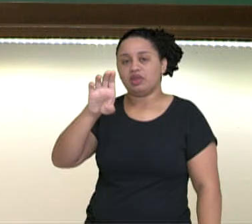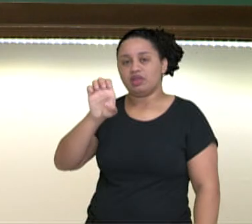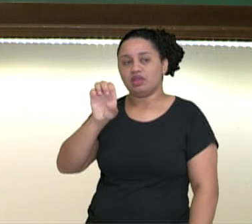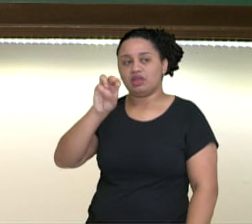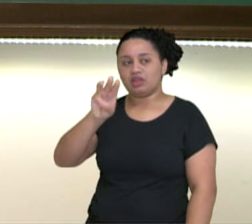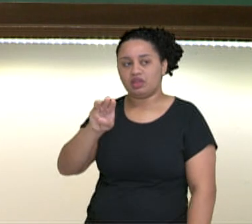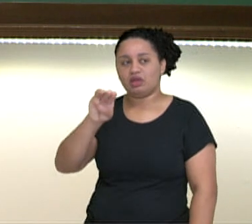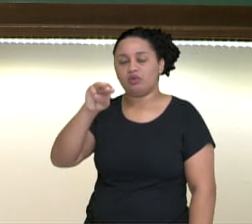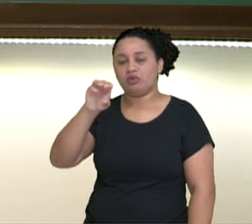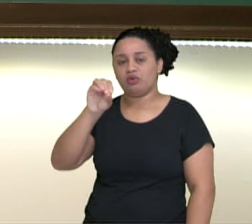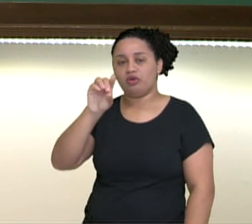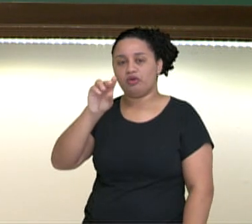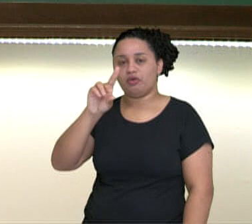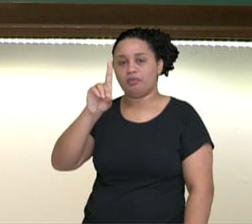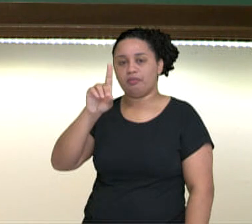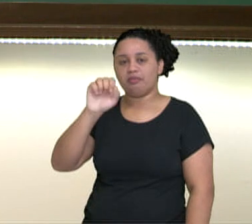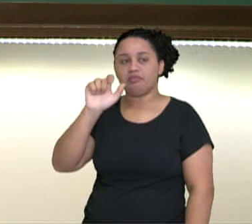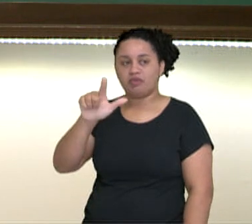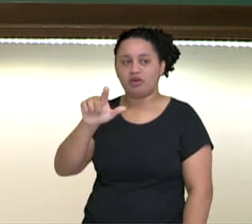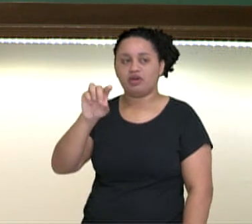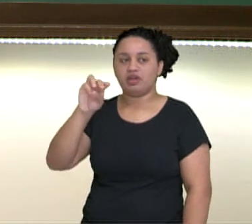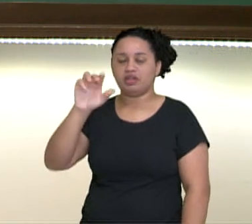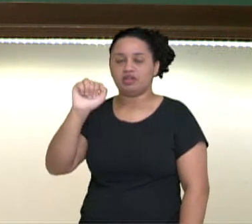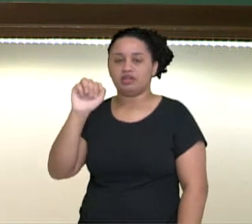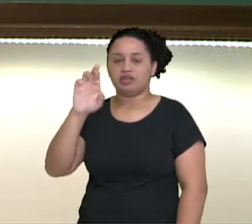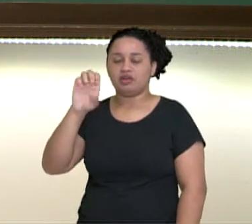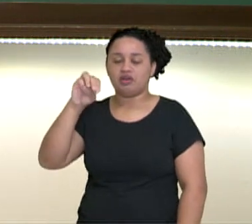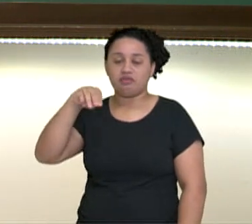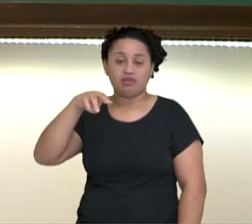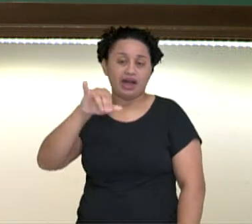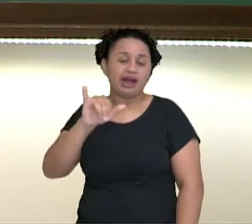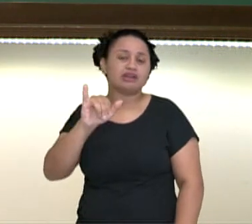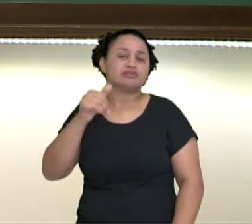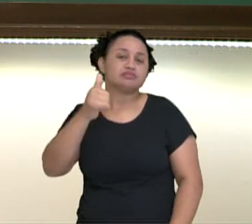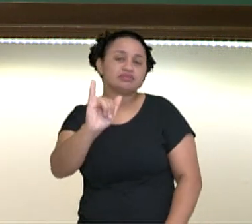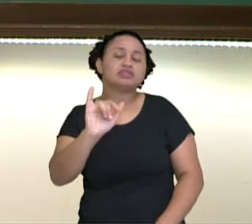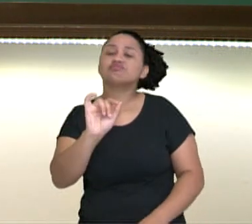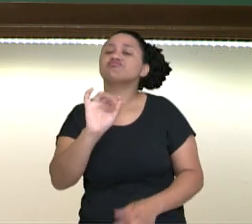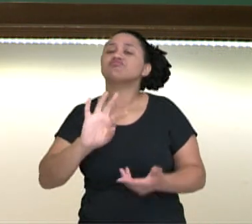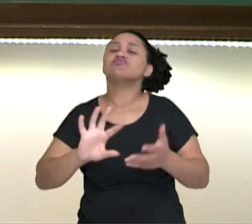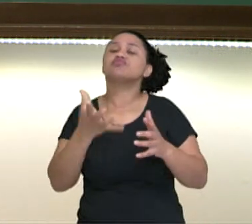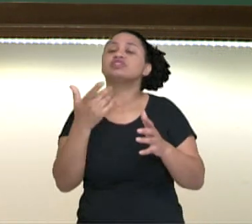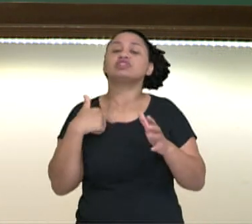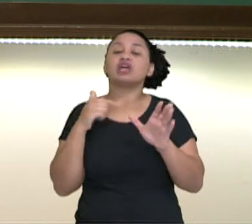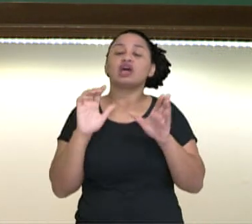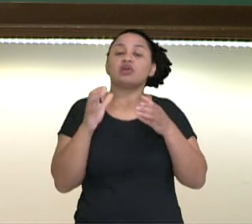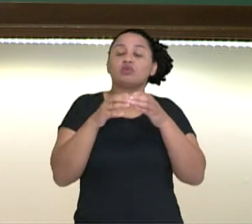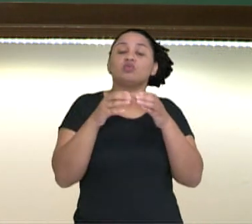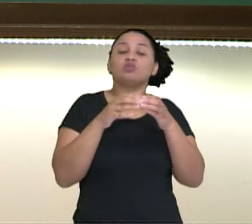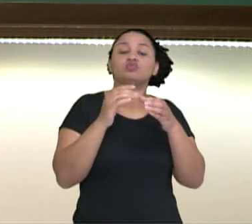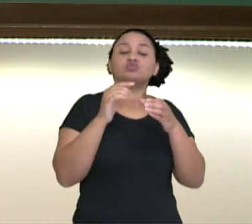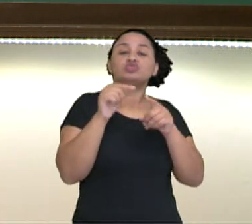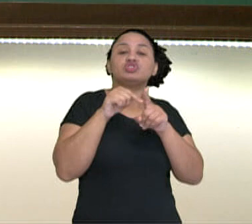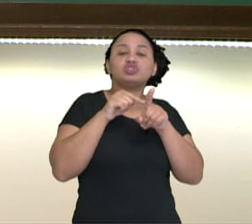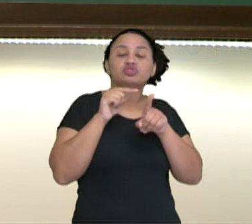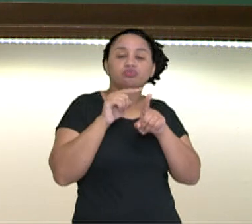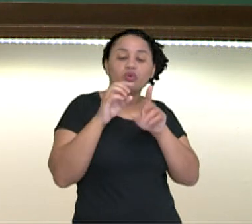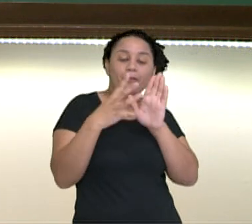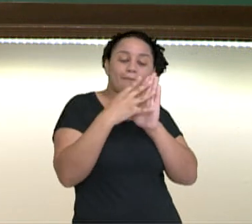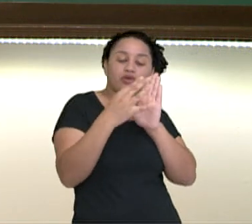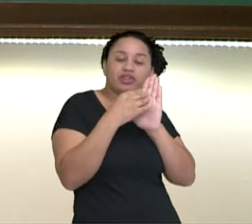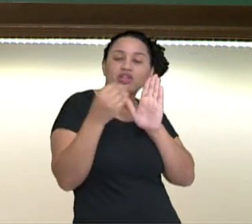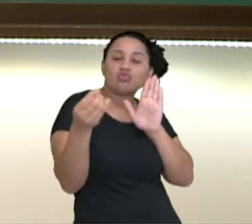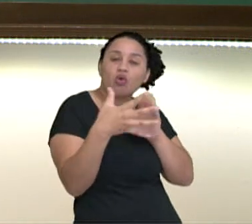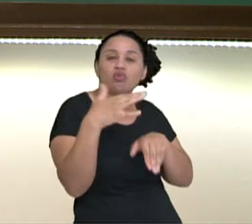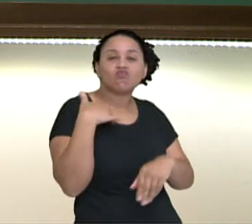Puritana, as pessoas que faziam parte do exército só poderiam pertencer à nobreza. Após esse novo modelo de